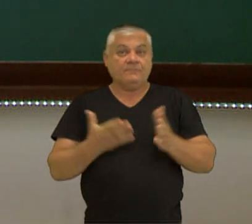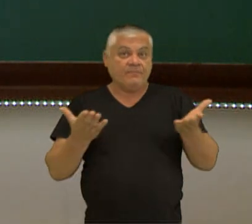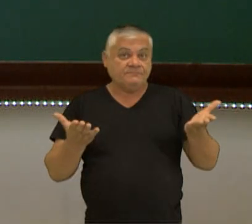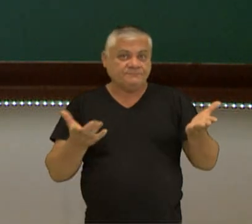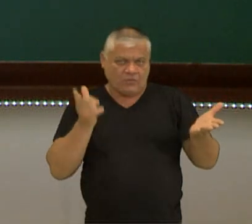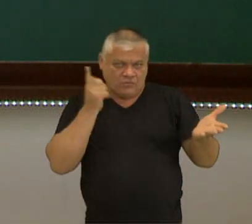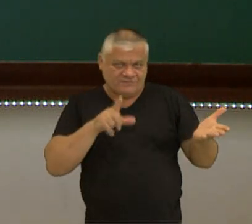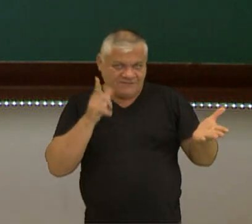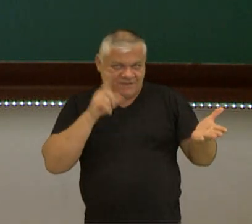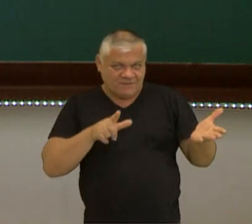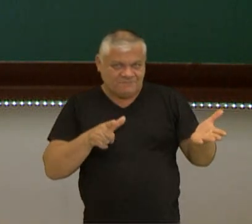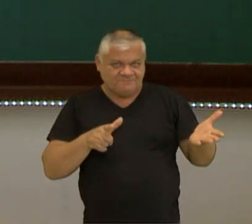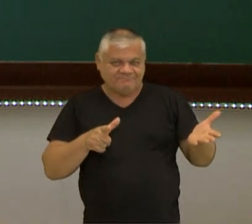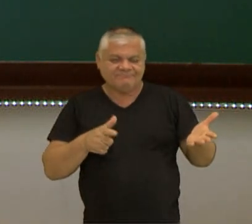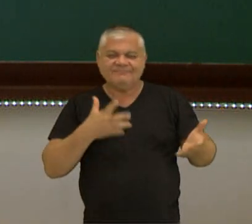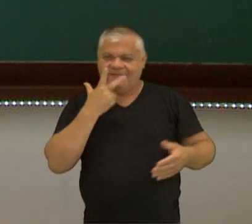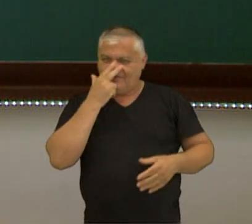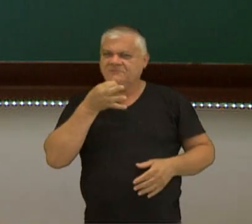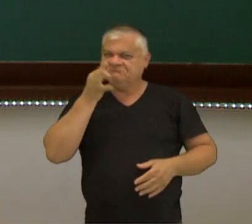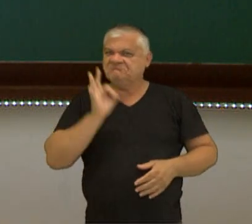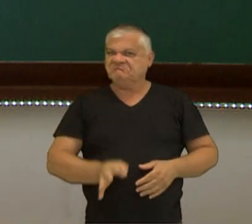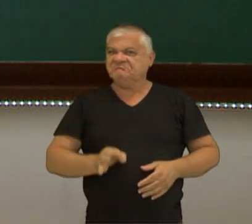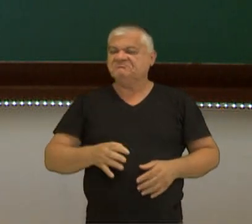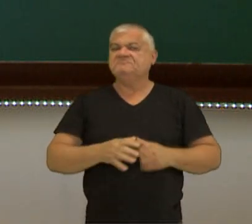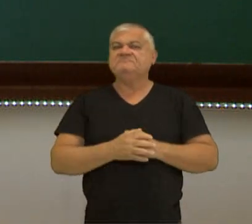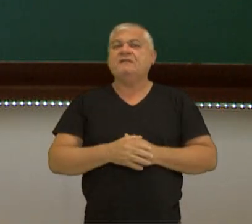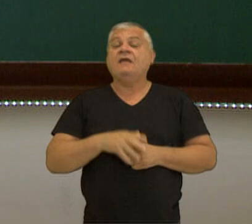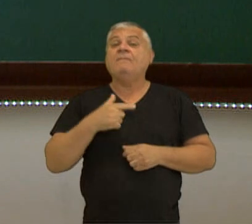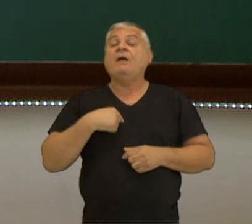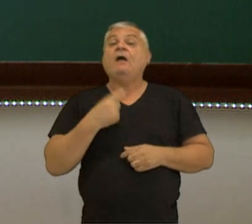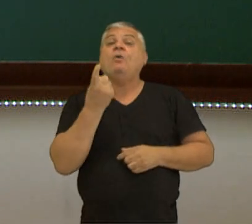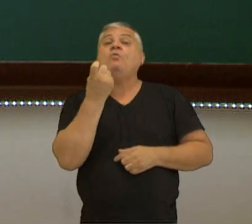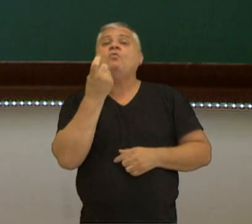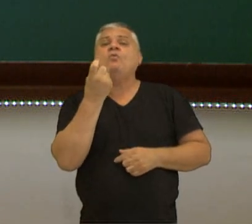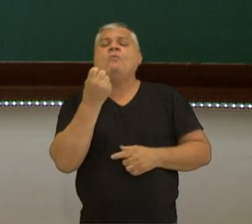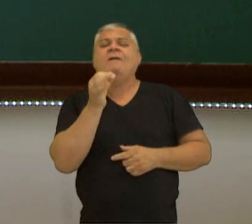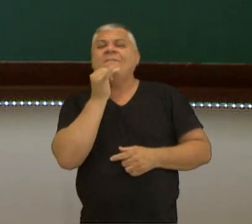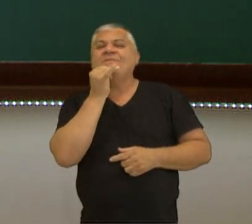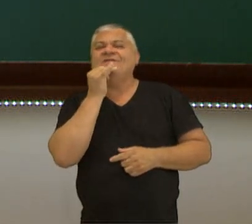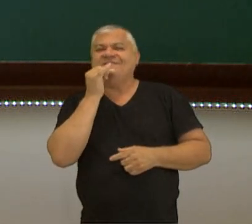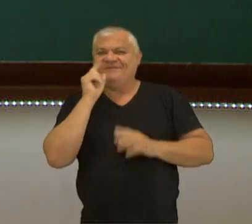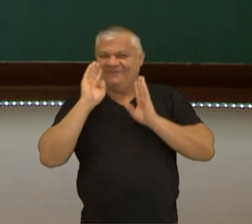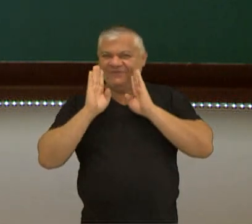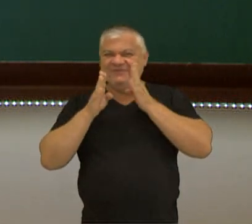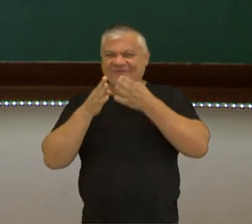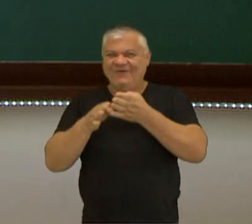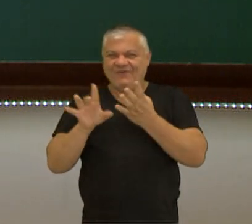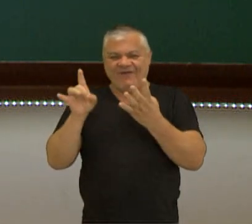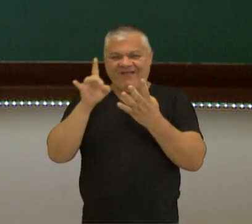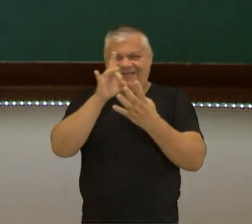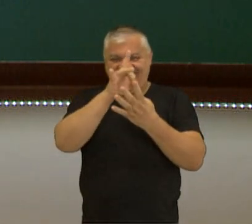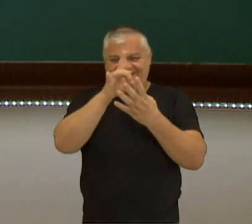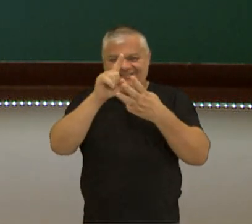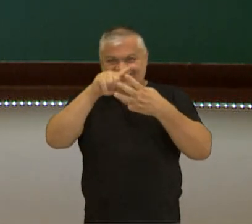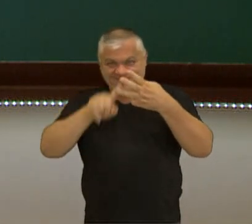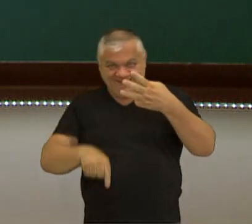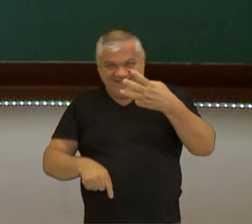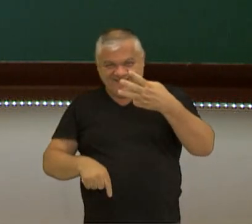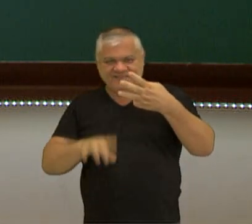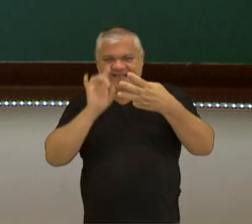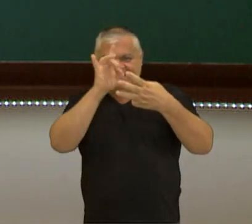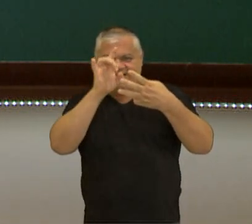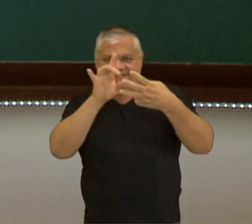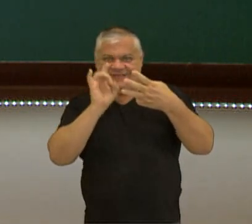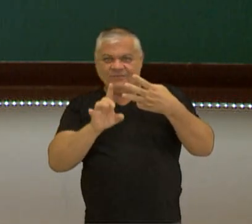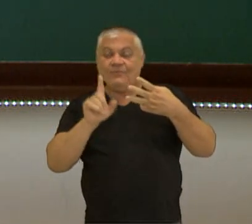E aí, galera, conseguiram resolver? Tenho certeza que sim, né? A única coisa que o foco, vocês viram que o foco em cada um dos exercícios que a gente fez hoje